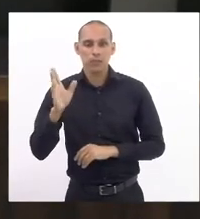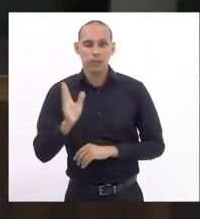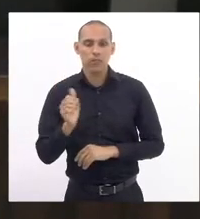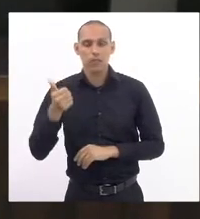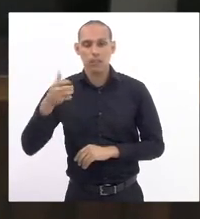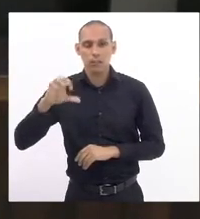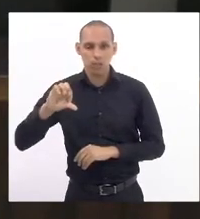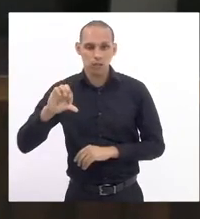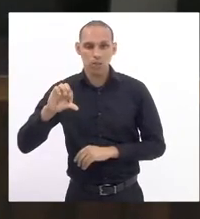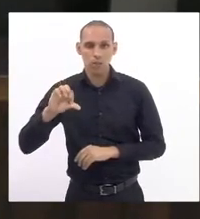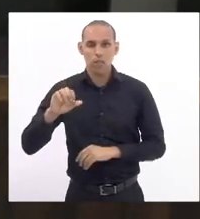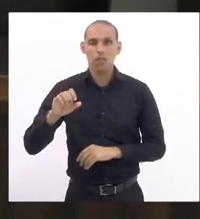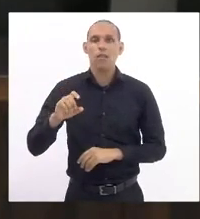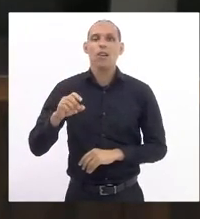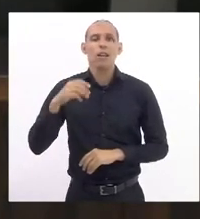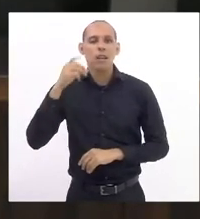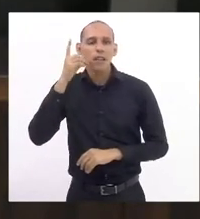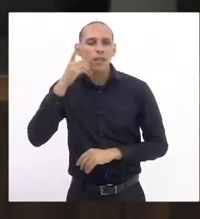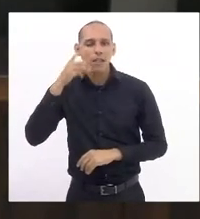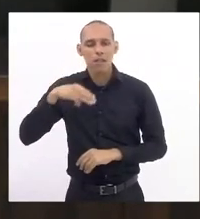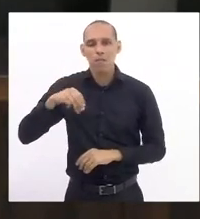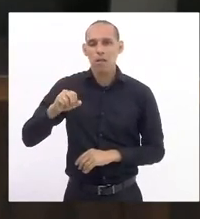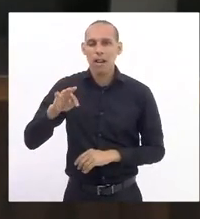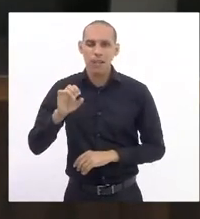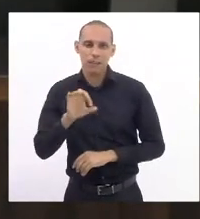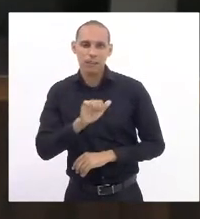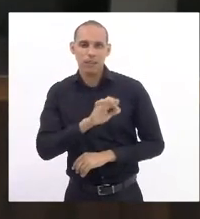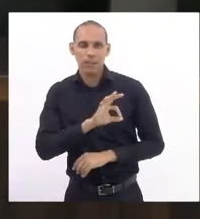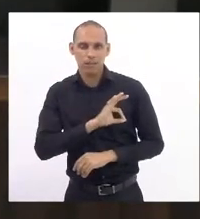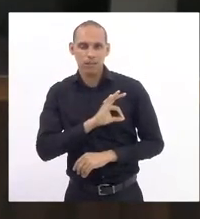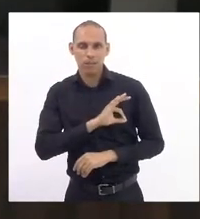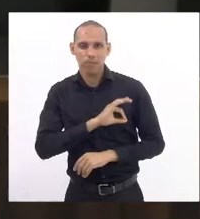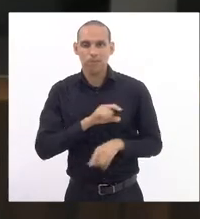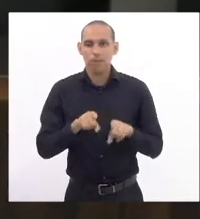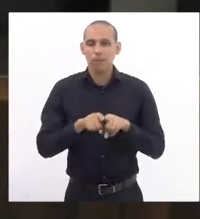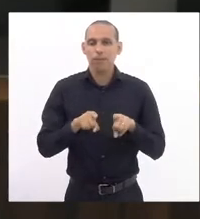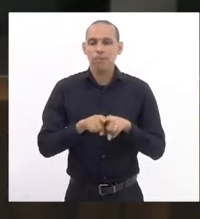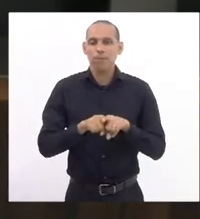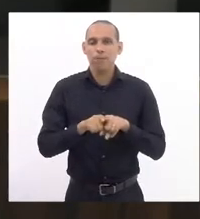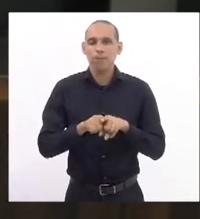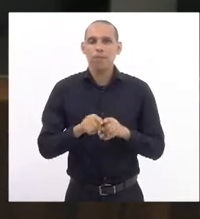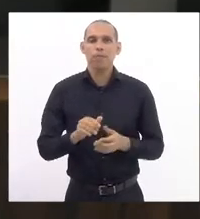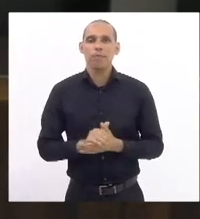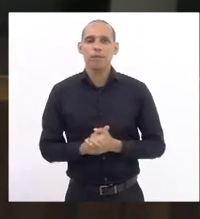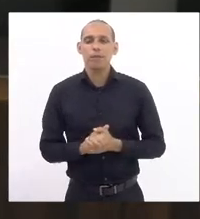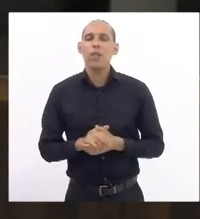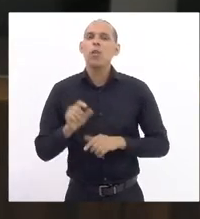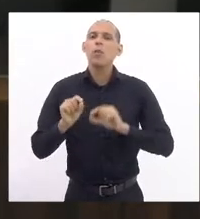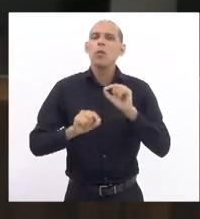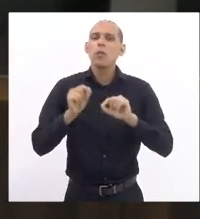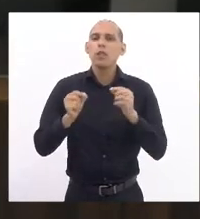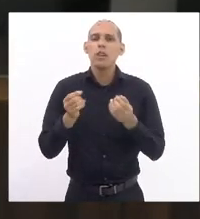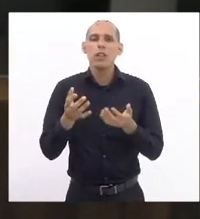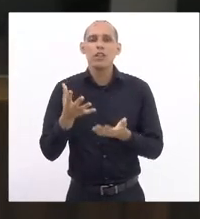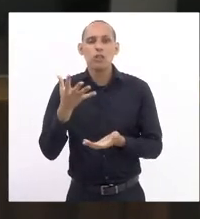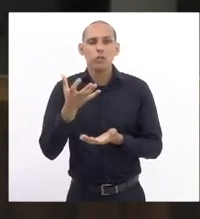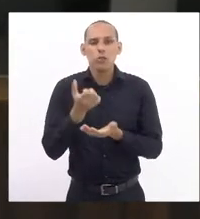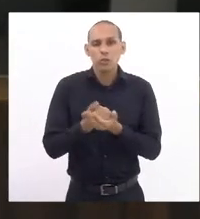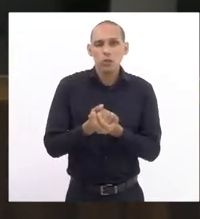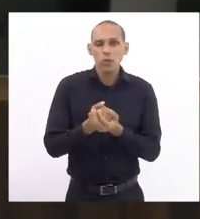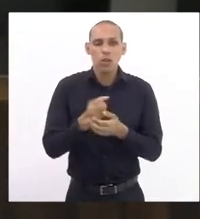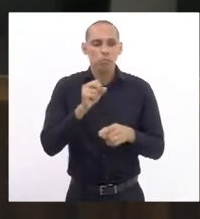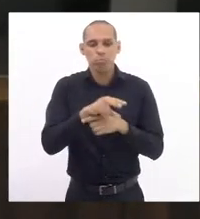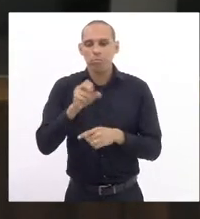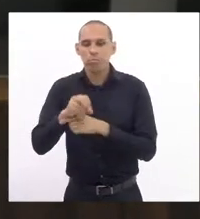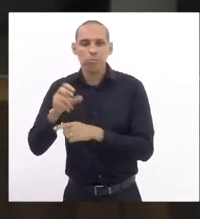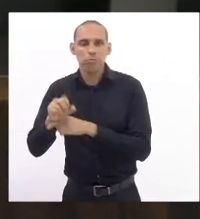dos deputados Marta Rocha, Alana Passos, subtenente Bernardo, que fica o Poder Executivo autorizado a instituir a contratação especial temporária de